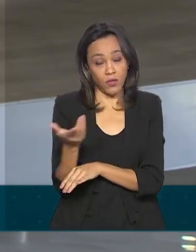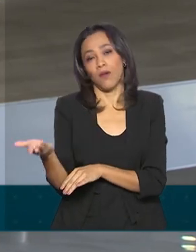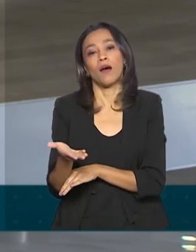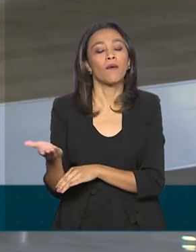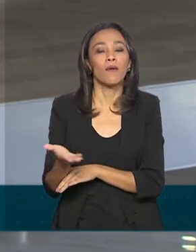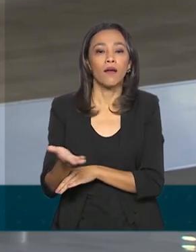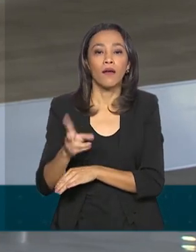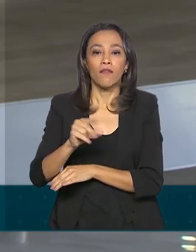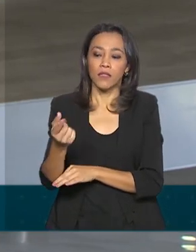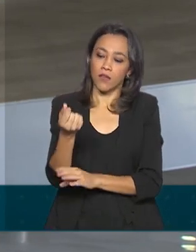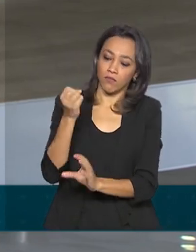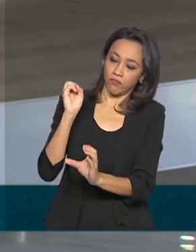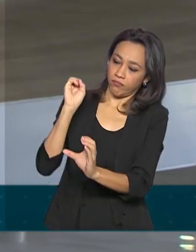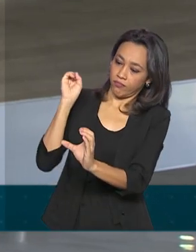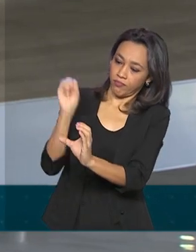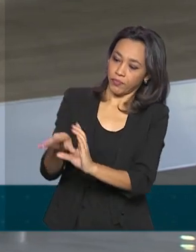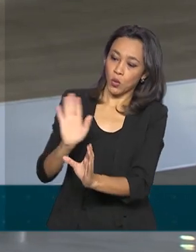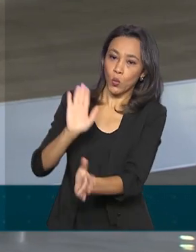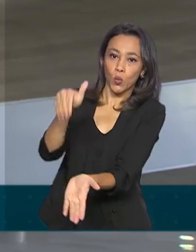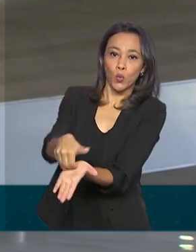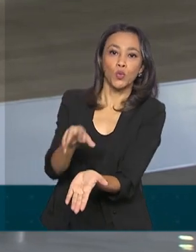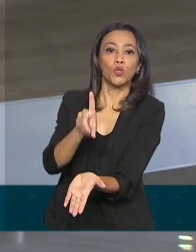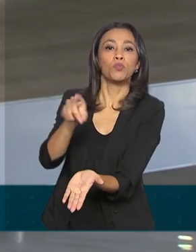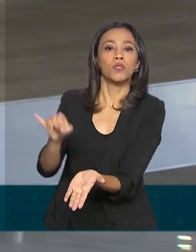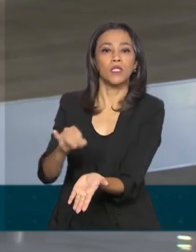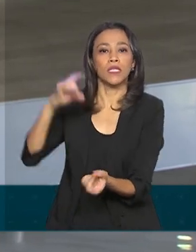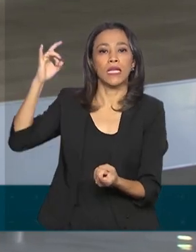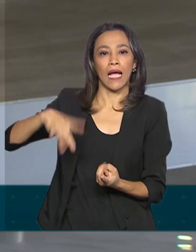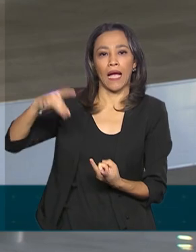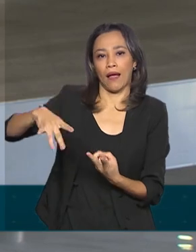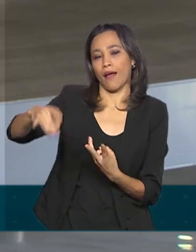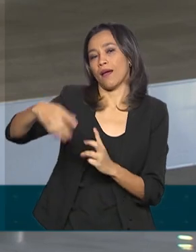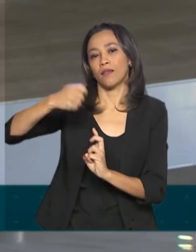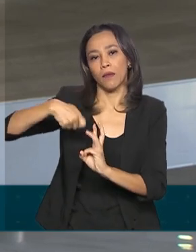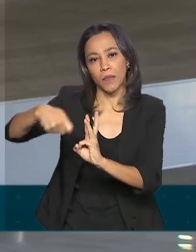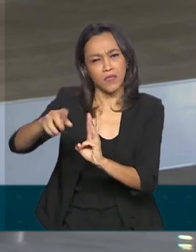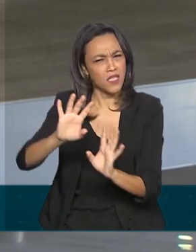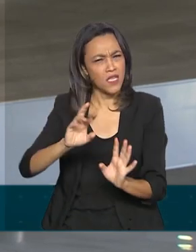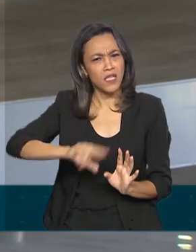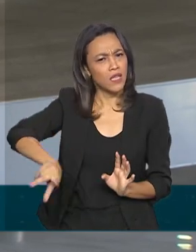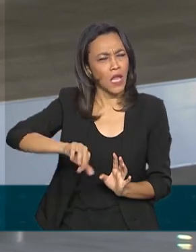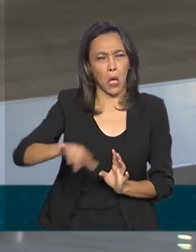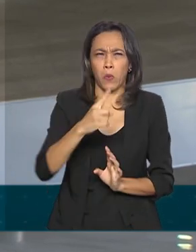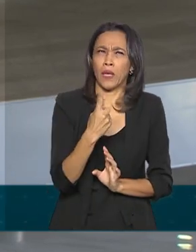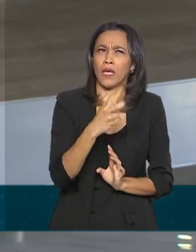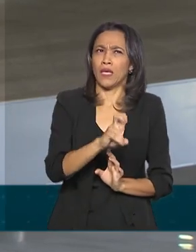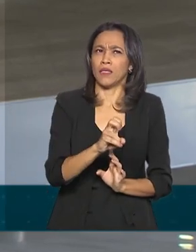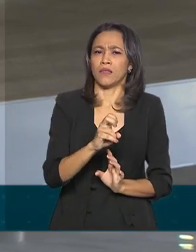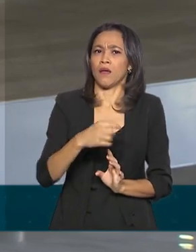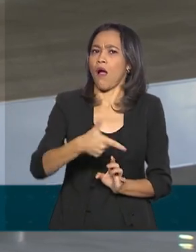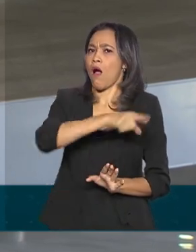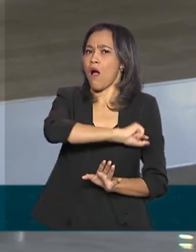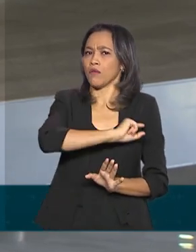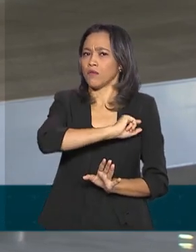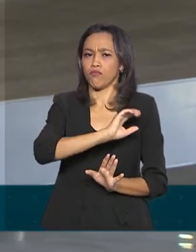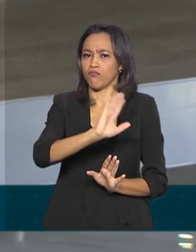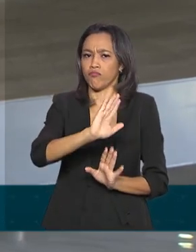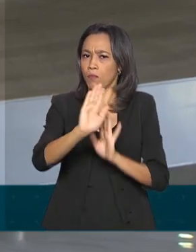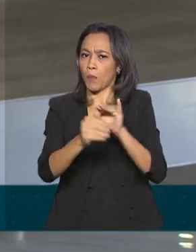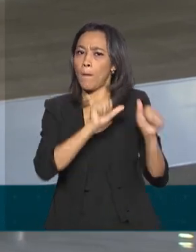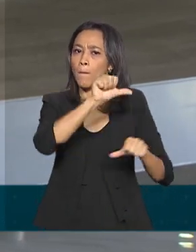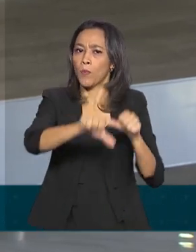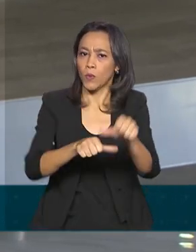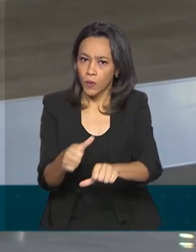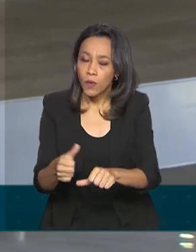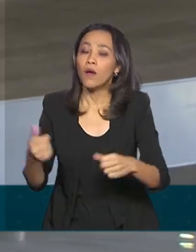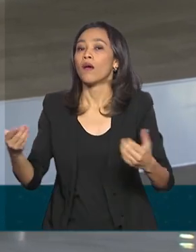ser creditado no último dia útil de cada mês e não mais no dia 15, como era antes. As consultas